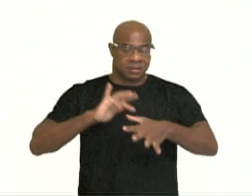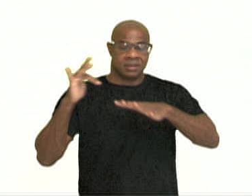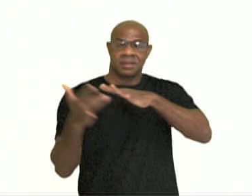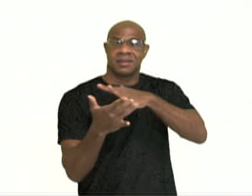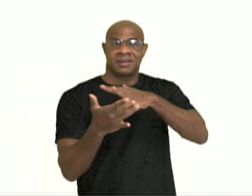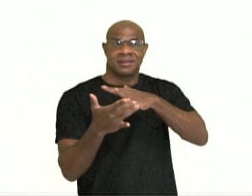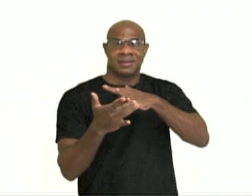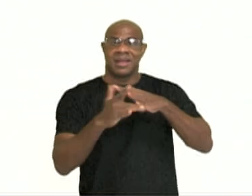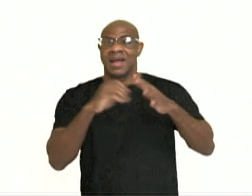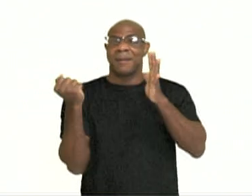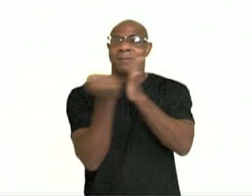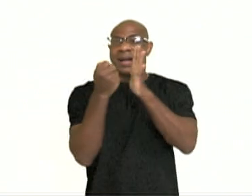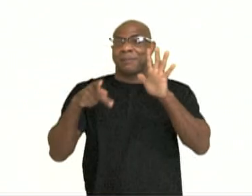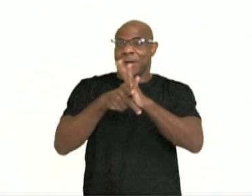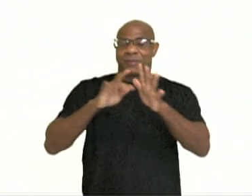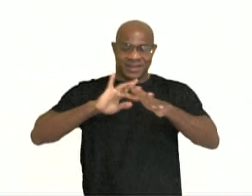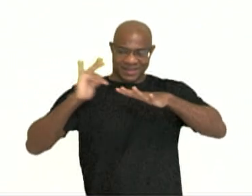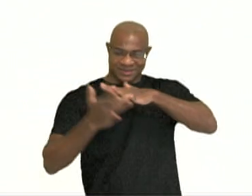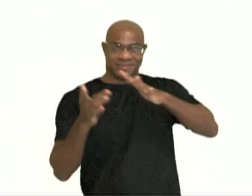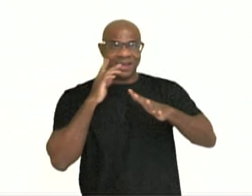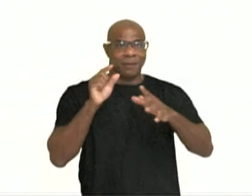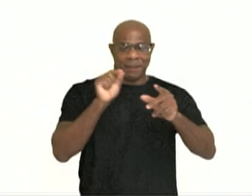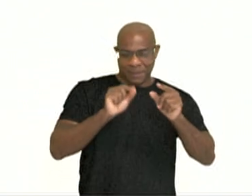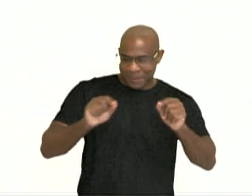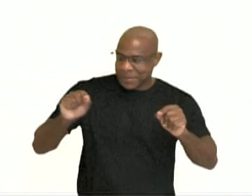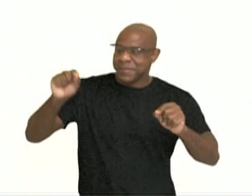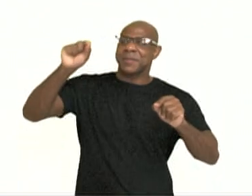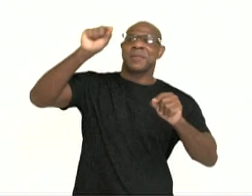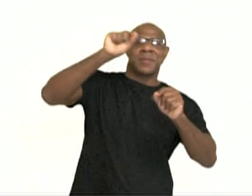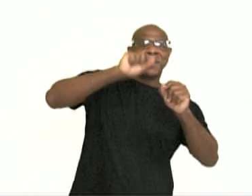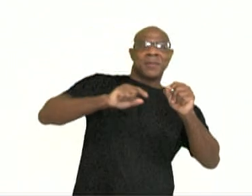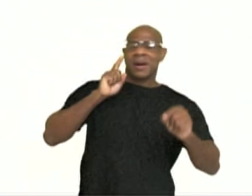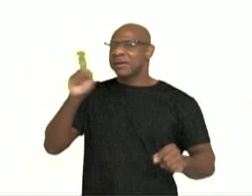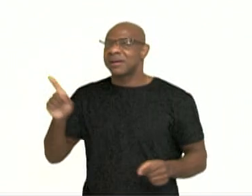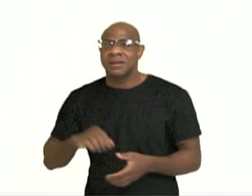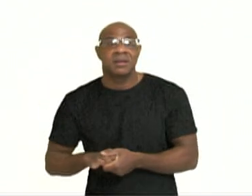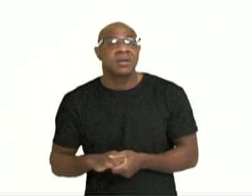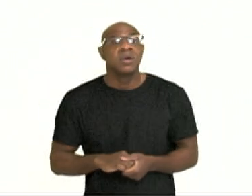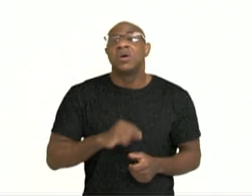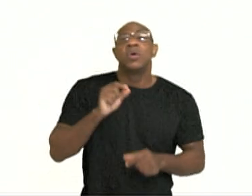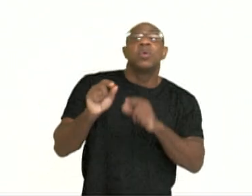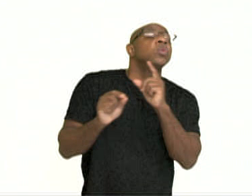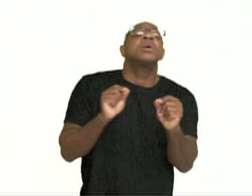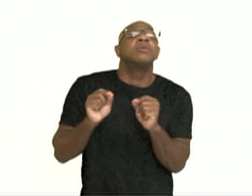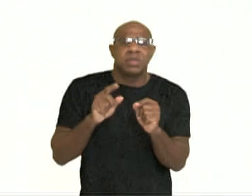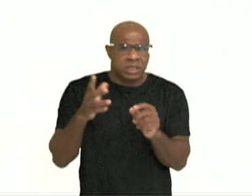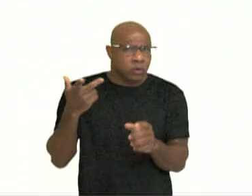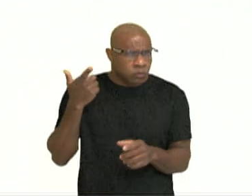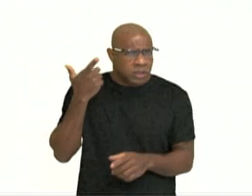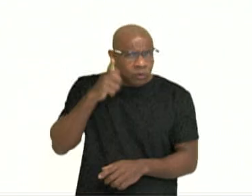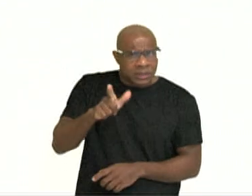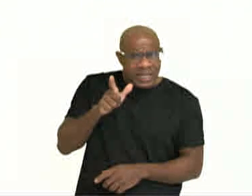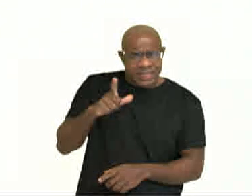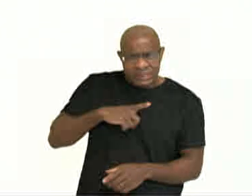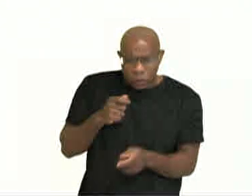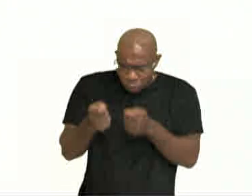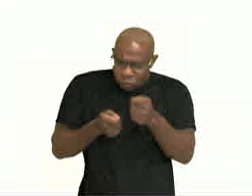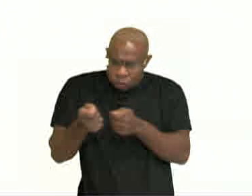redes sociais, para você se questionar. Qual é o domínio que você tem sobre o que você lança na web? Você já parou para pensar nisso?